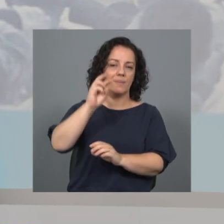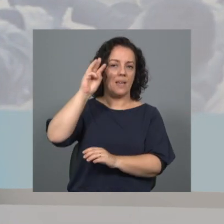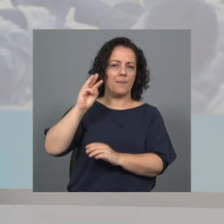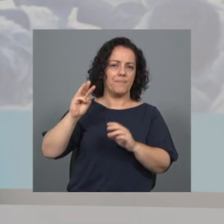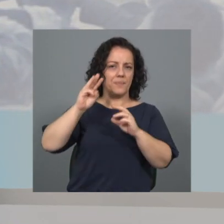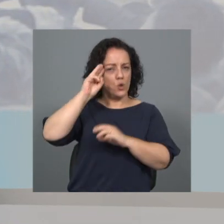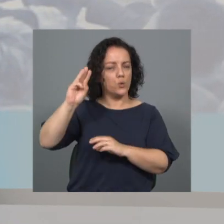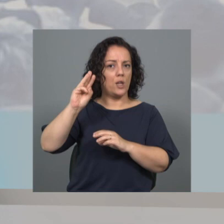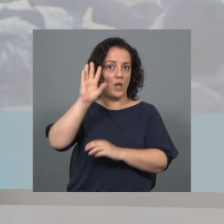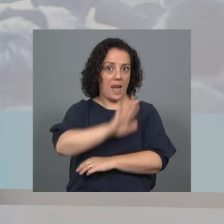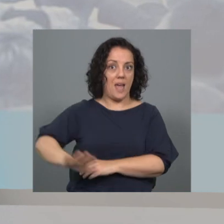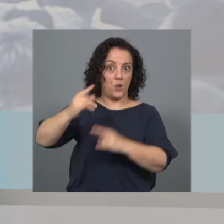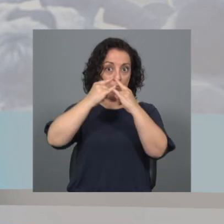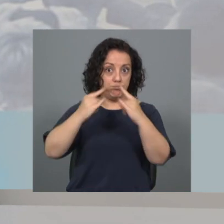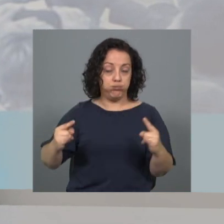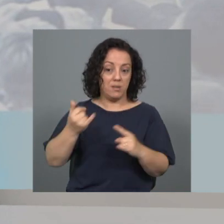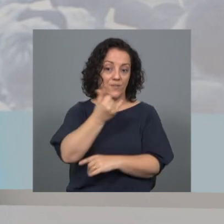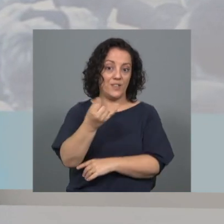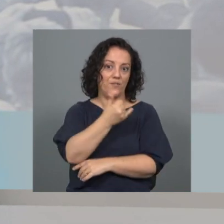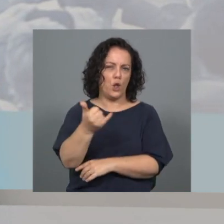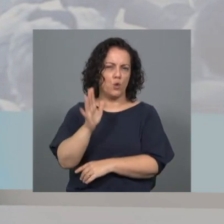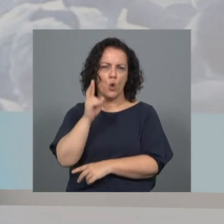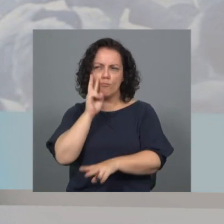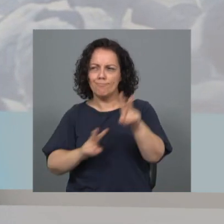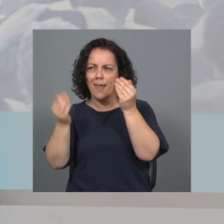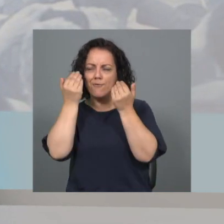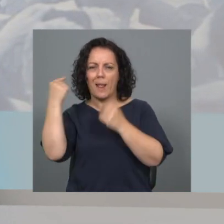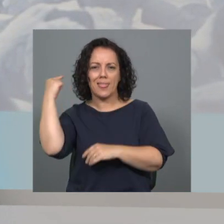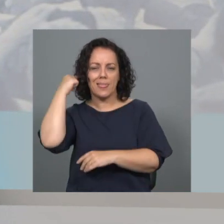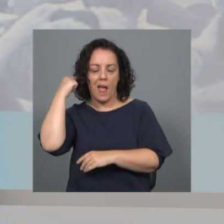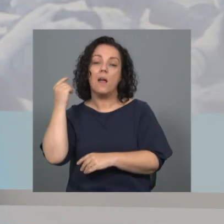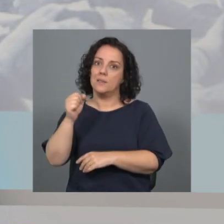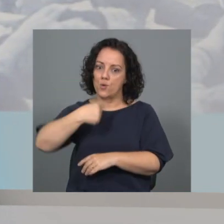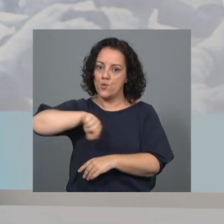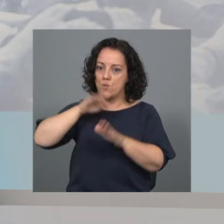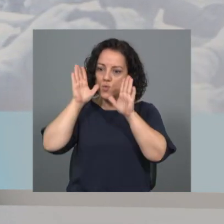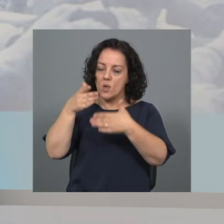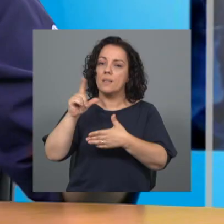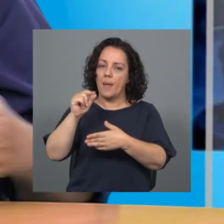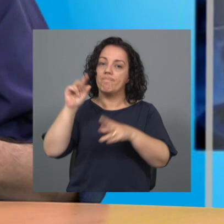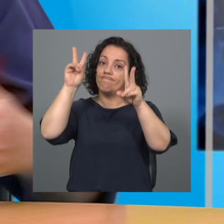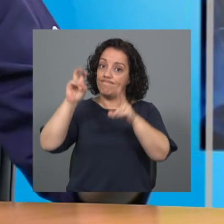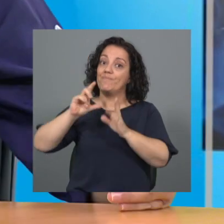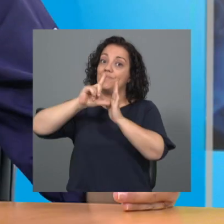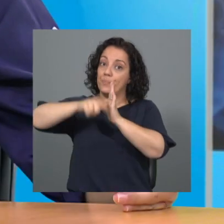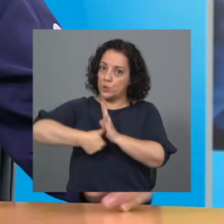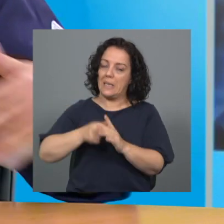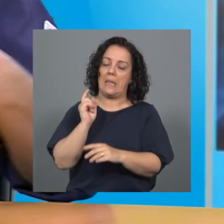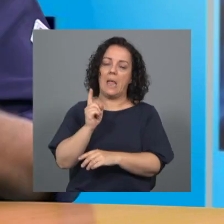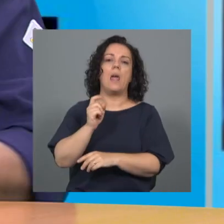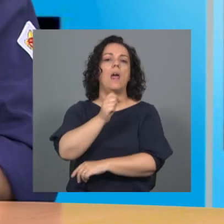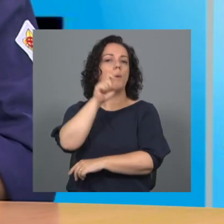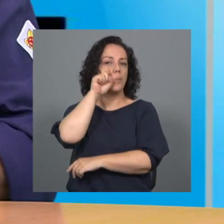nacional, acredito que já começamos a ver informação sobre ele. Claro, e que estamos a trabalhar fortemente também a questão da sustentabilidade. Criámos equipas de trabalho, neste